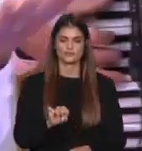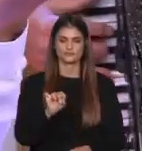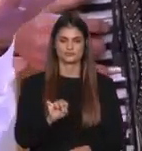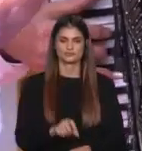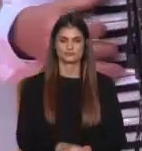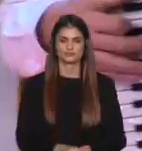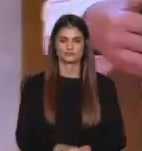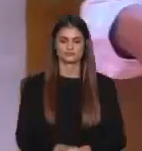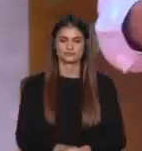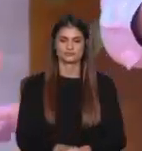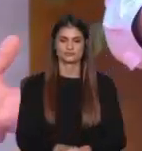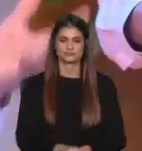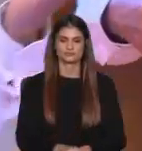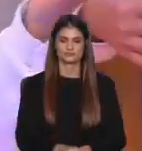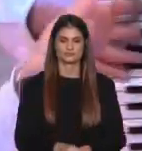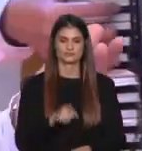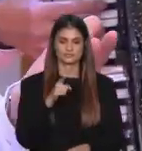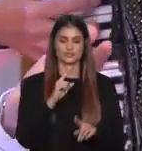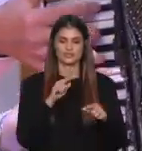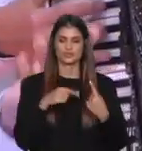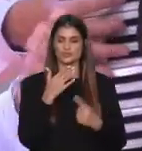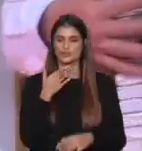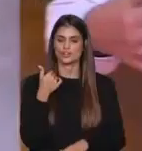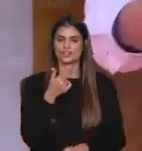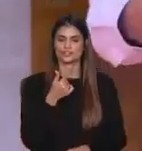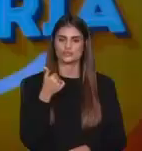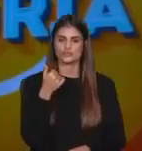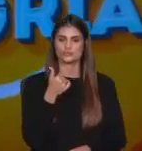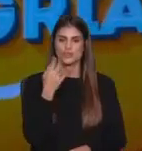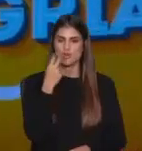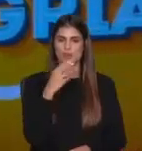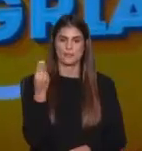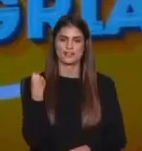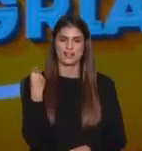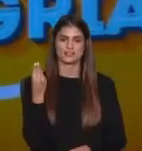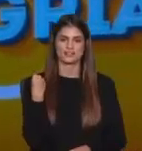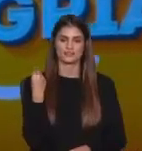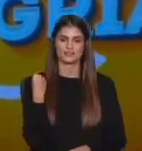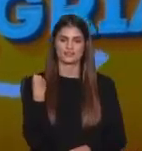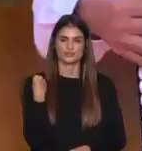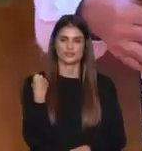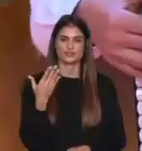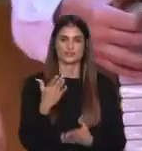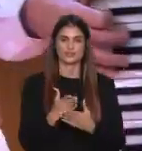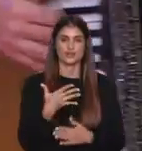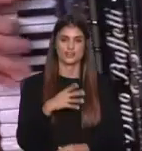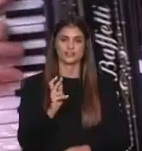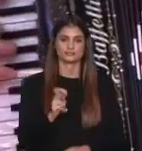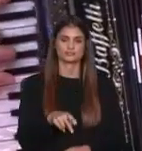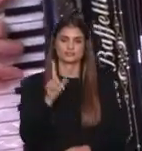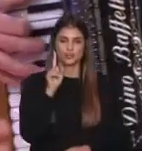coração. Em ti o sorriso bonito e andar atrevido. Só queria ver chegar o dia de